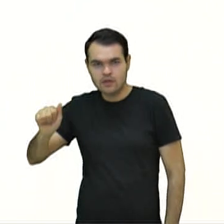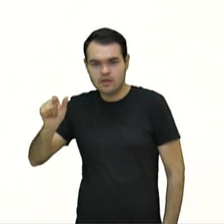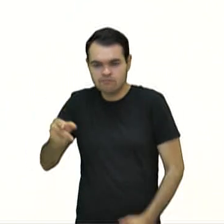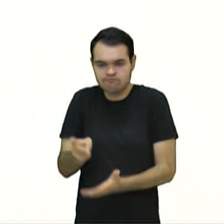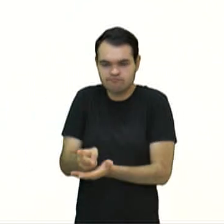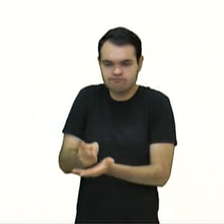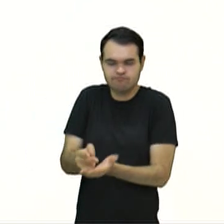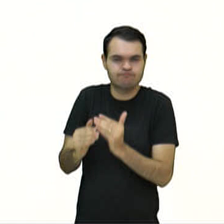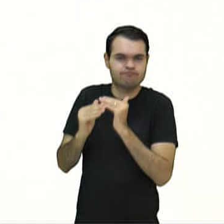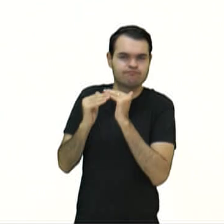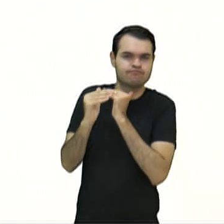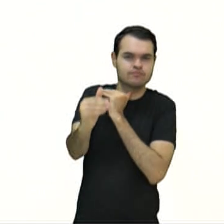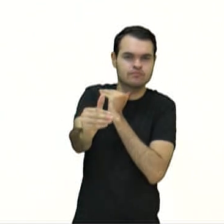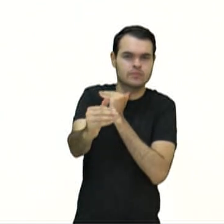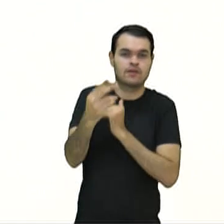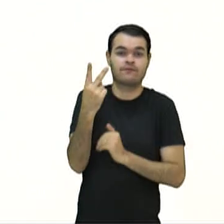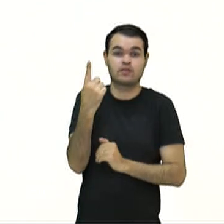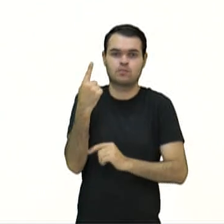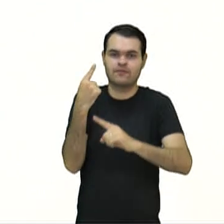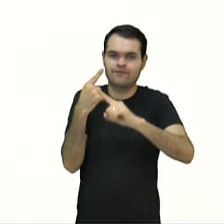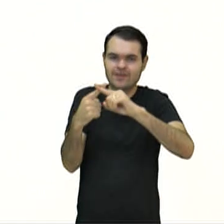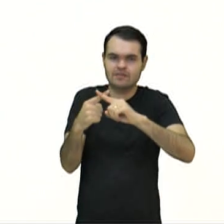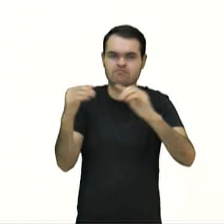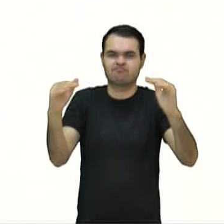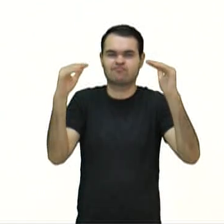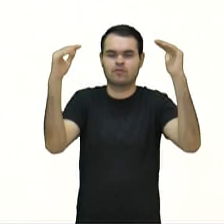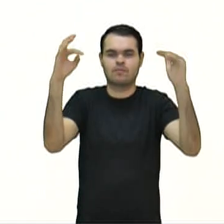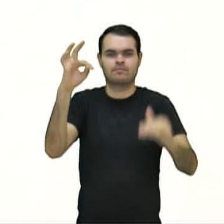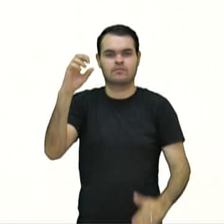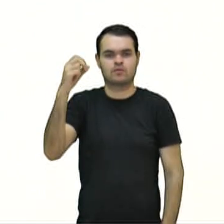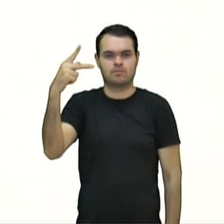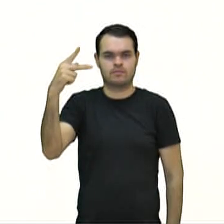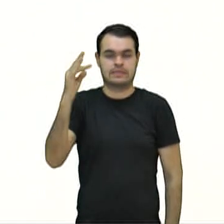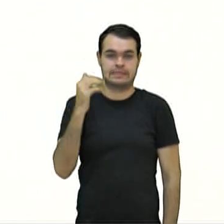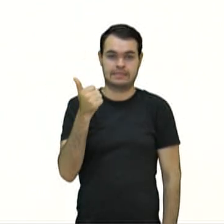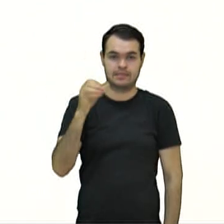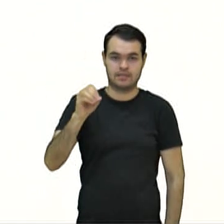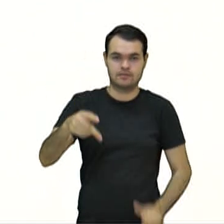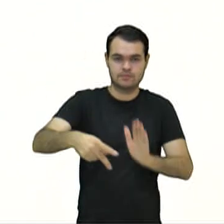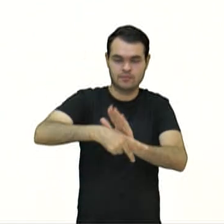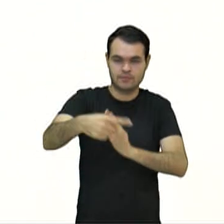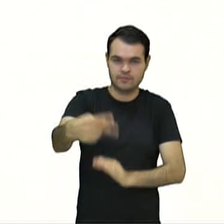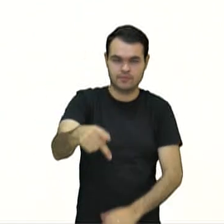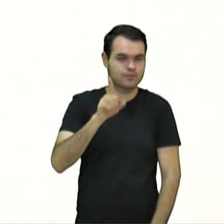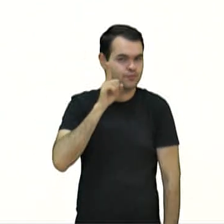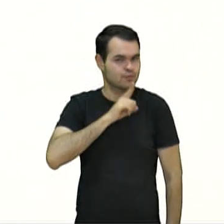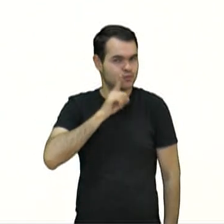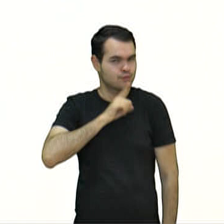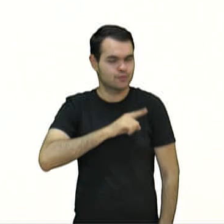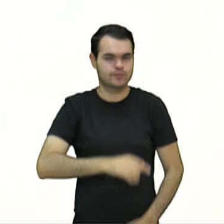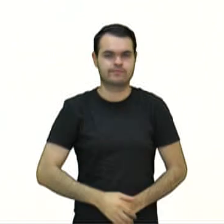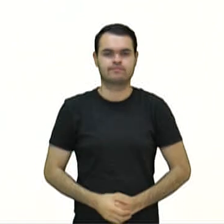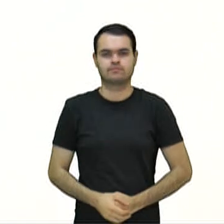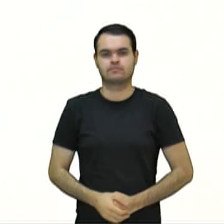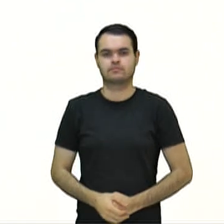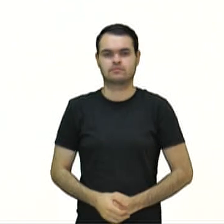permaneceu 21 vezes no top 10 dos Estados Unidos. She, more